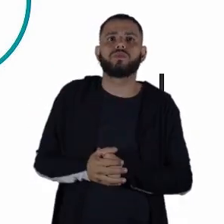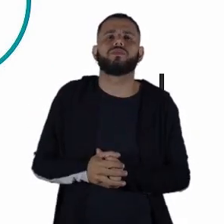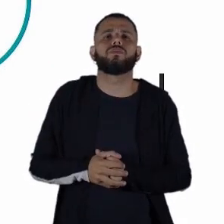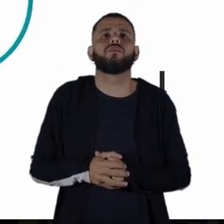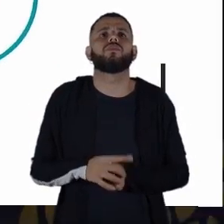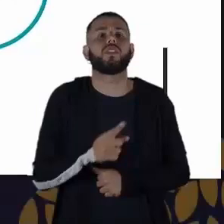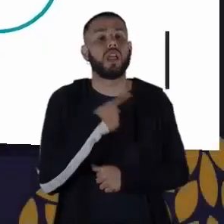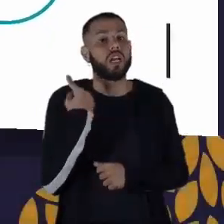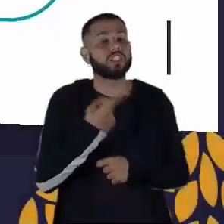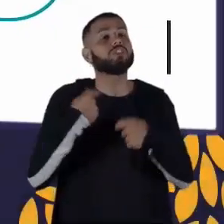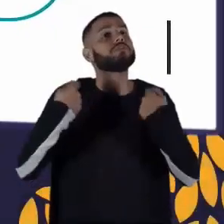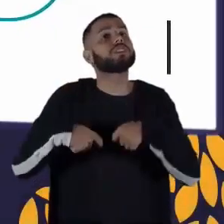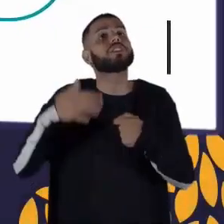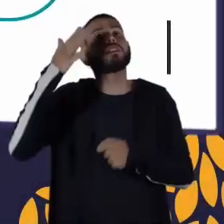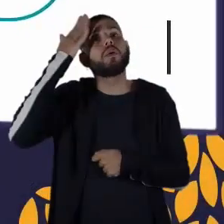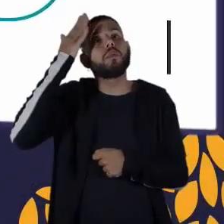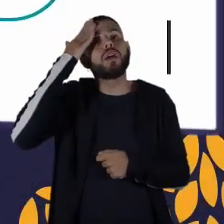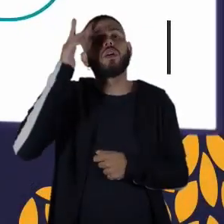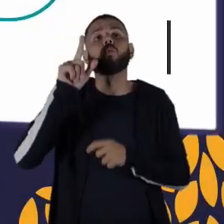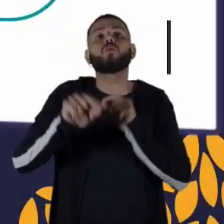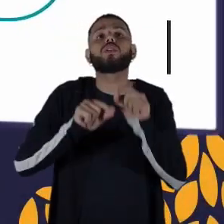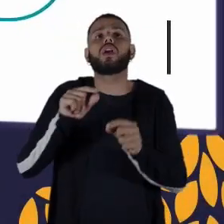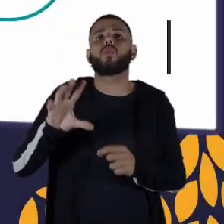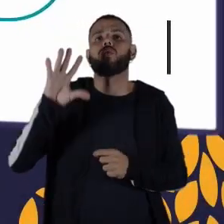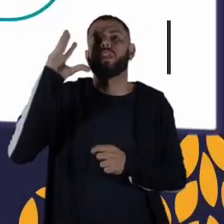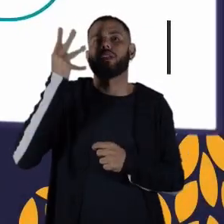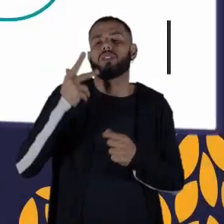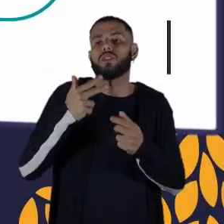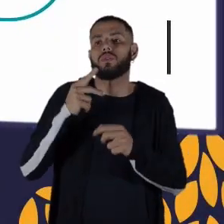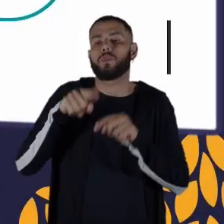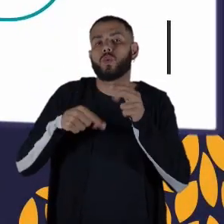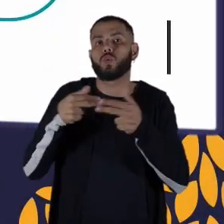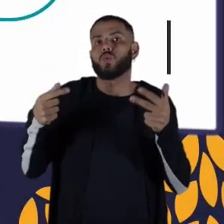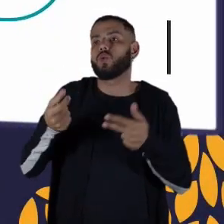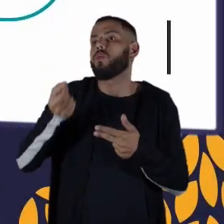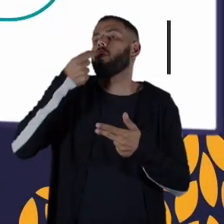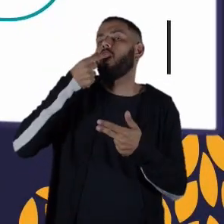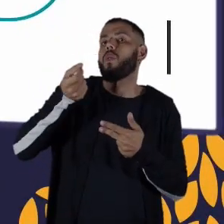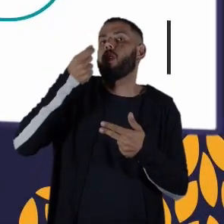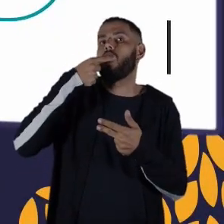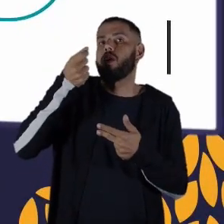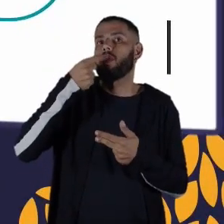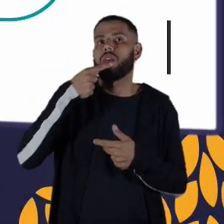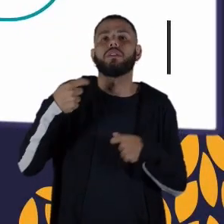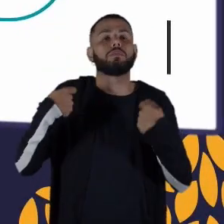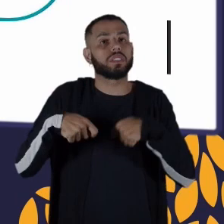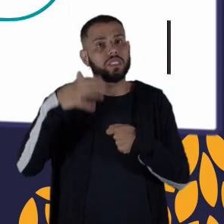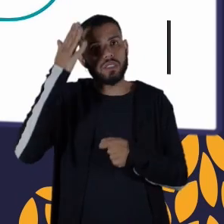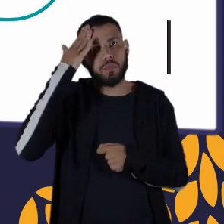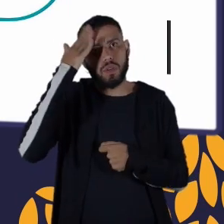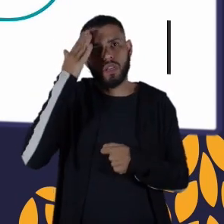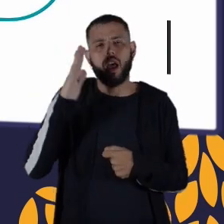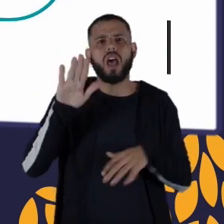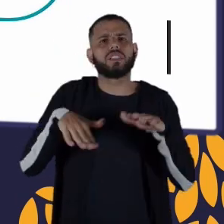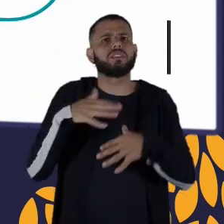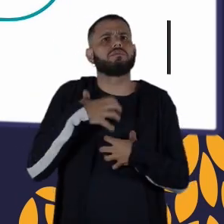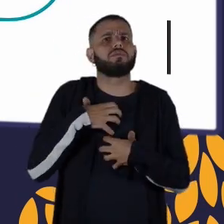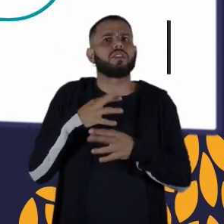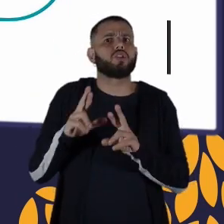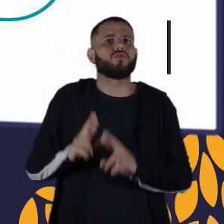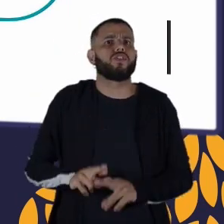Temos que saber o que acontece com esses produtos que os pacientes estão tomando. Tem efeitos adversos. A